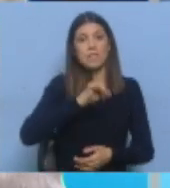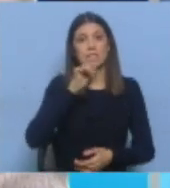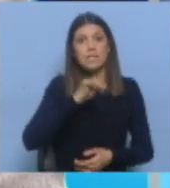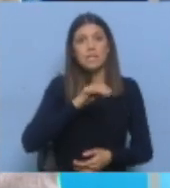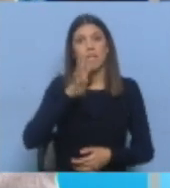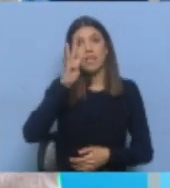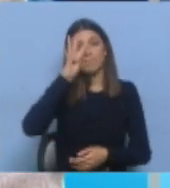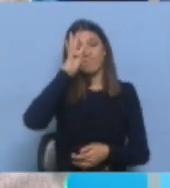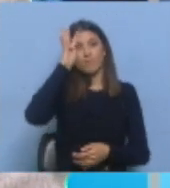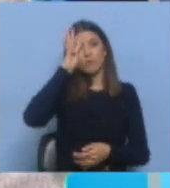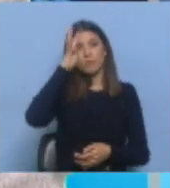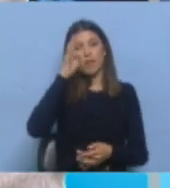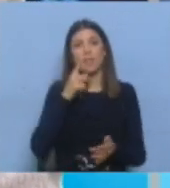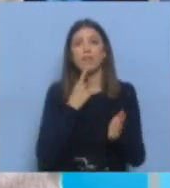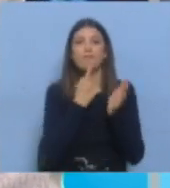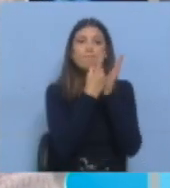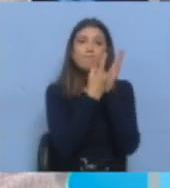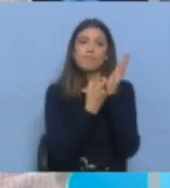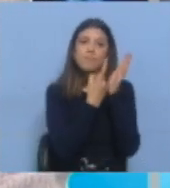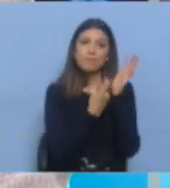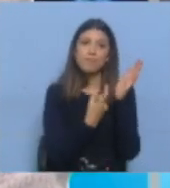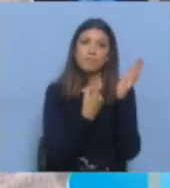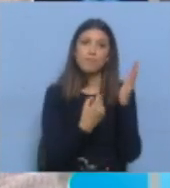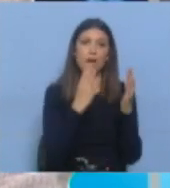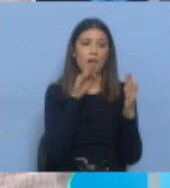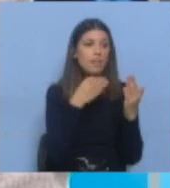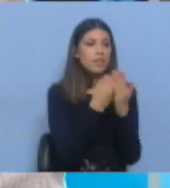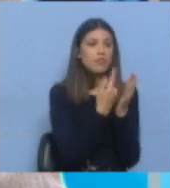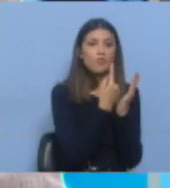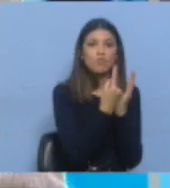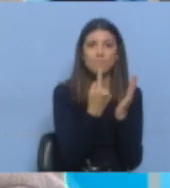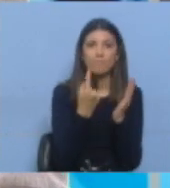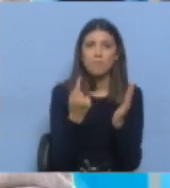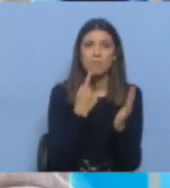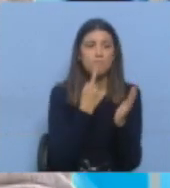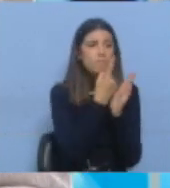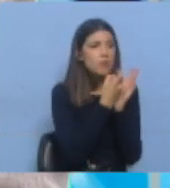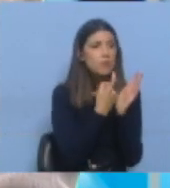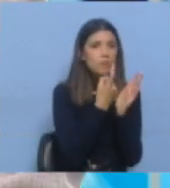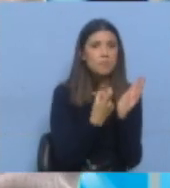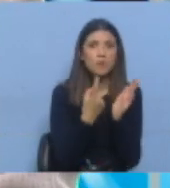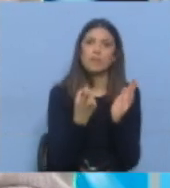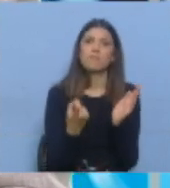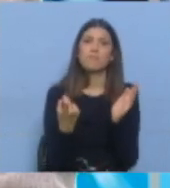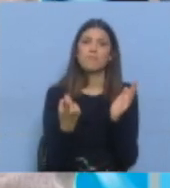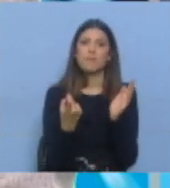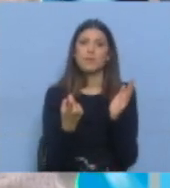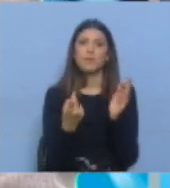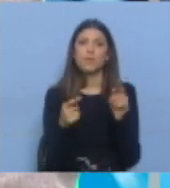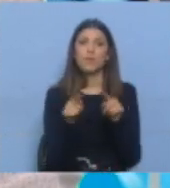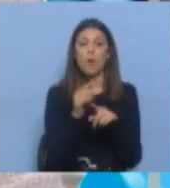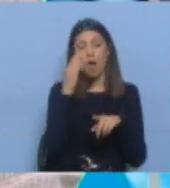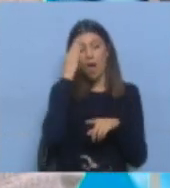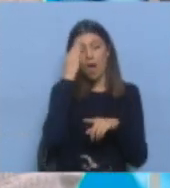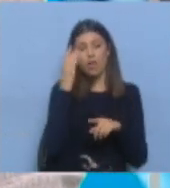é muito questionador. É muito questionador de atitudes que estão mais ou menos instaladas e de uma coisa que eu acho que aí verdadeiramente